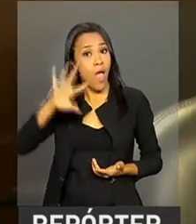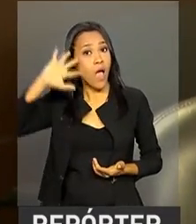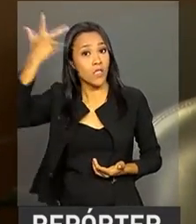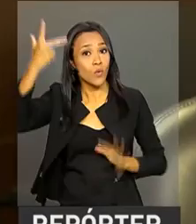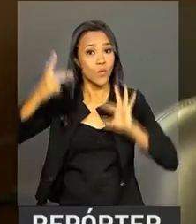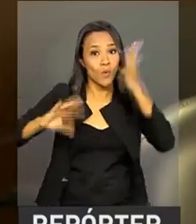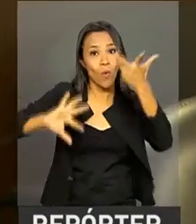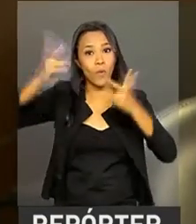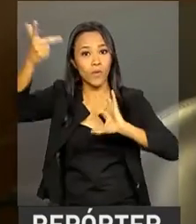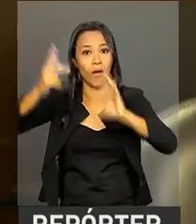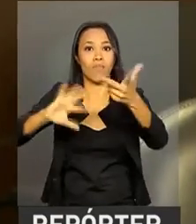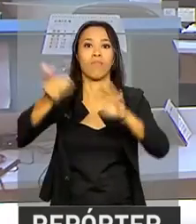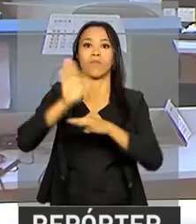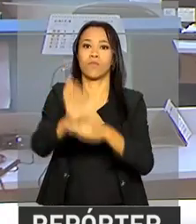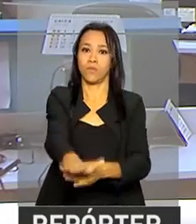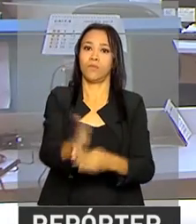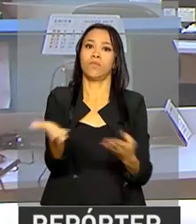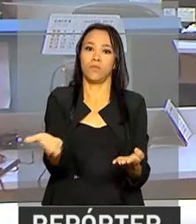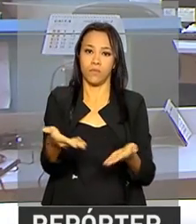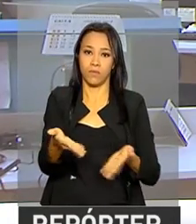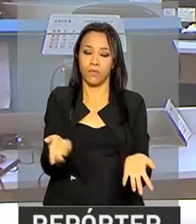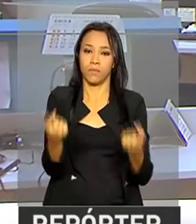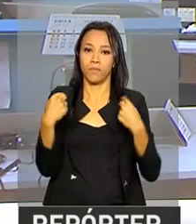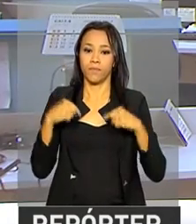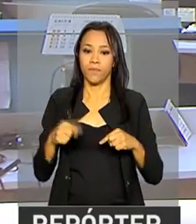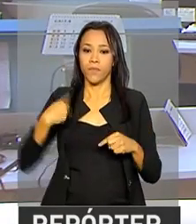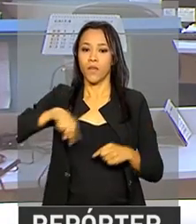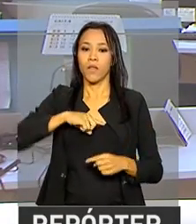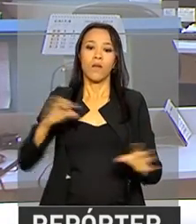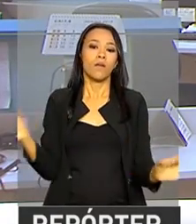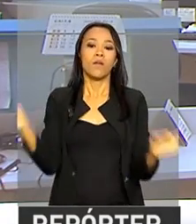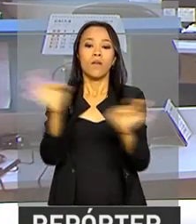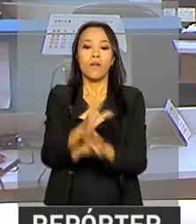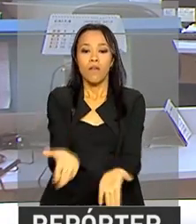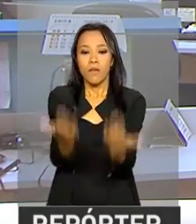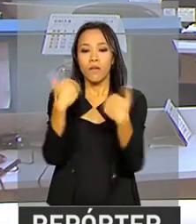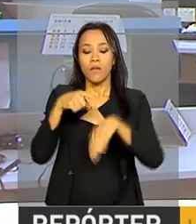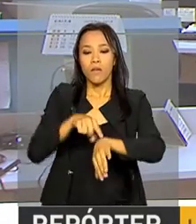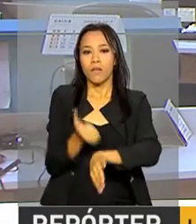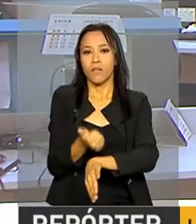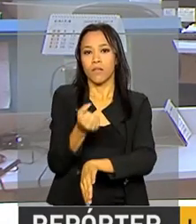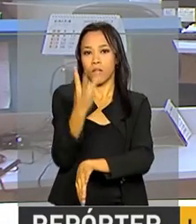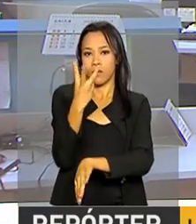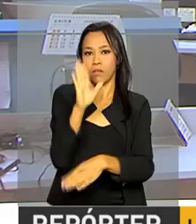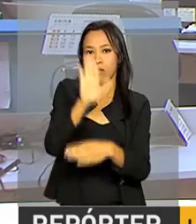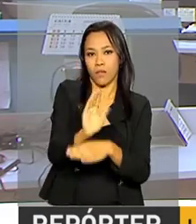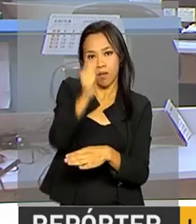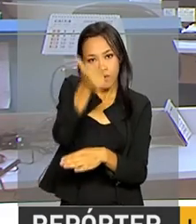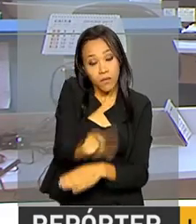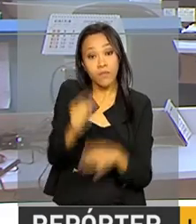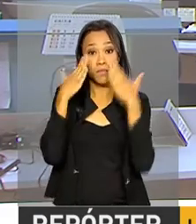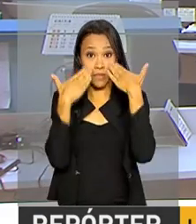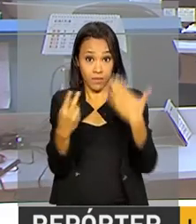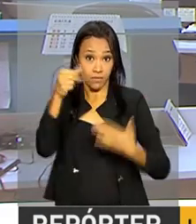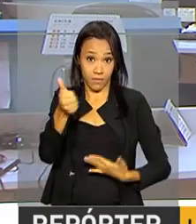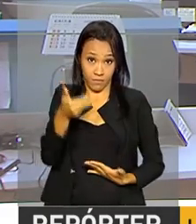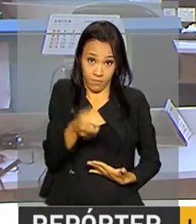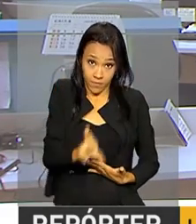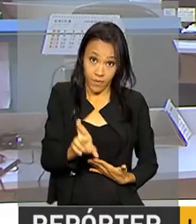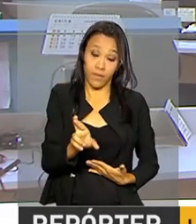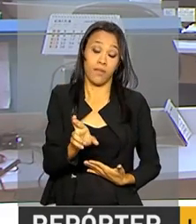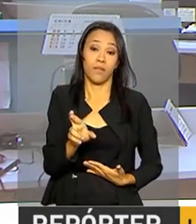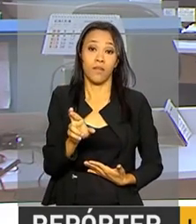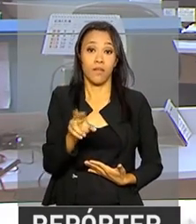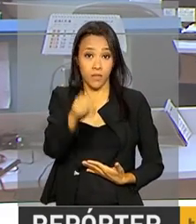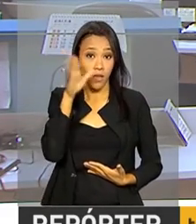eles que trazem soluções nós estamos por aqui voltamos às três da tarde na próxima edição do repórter nbr